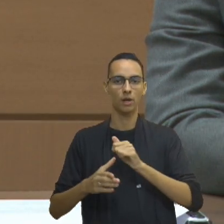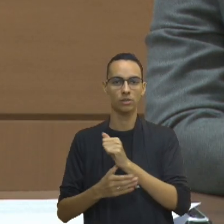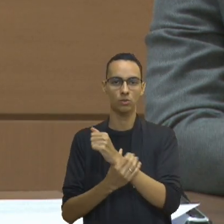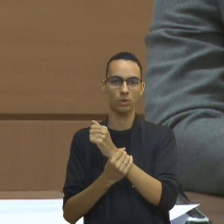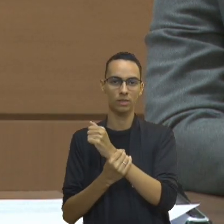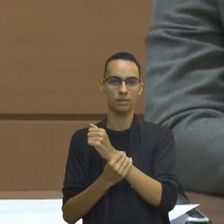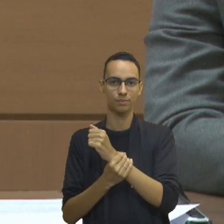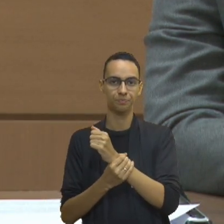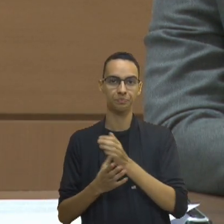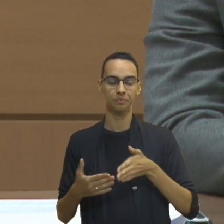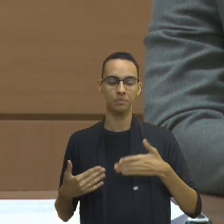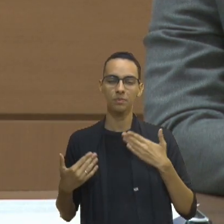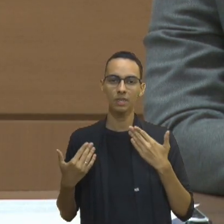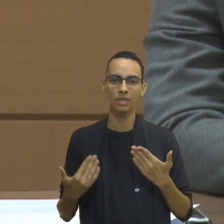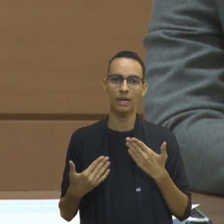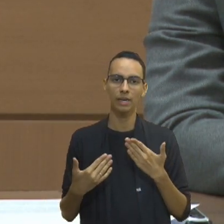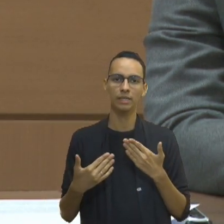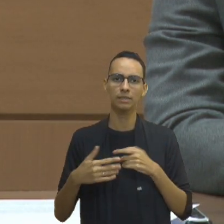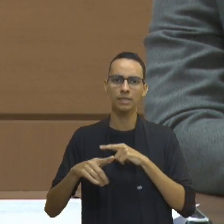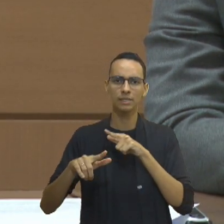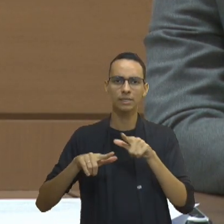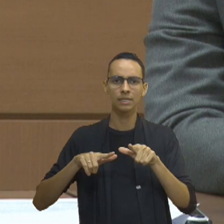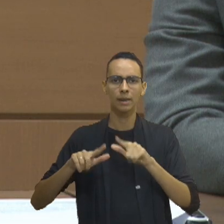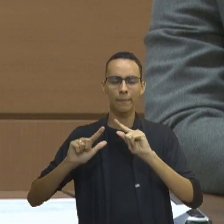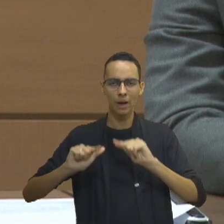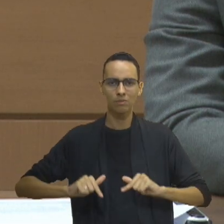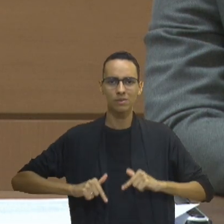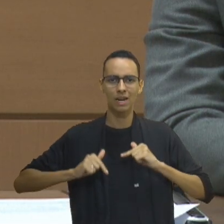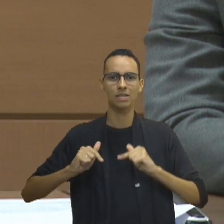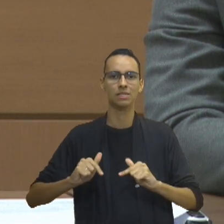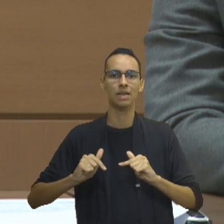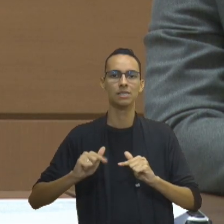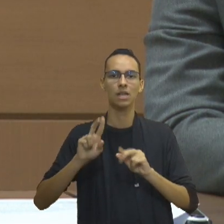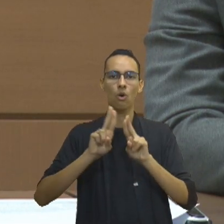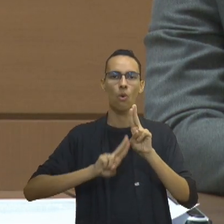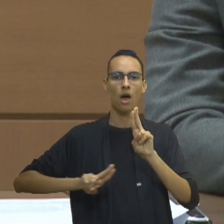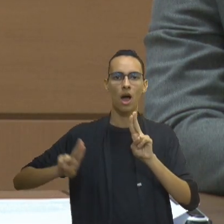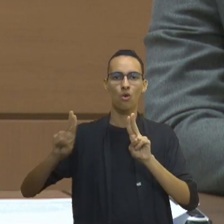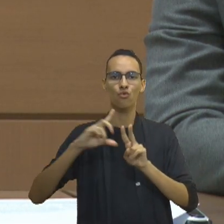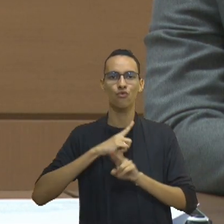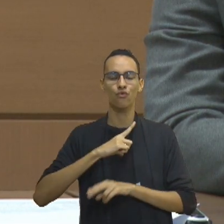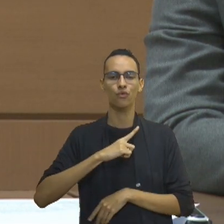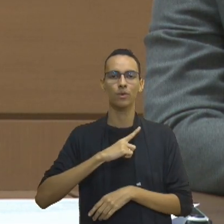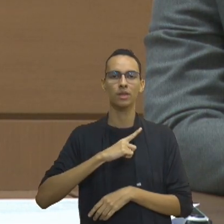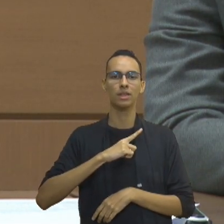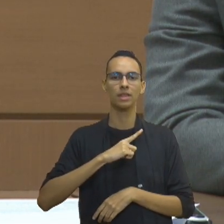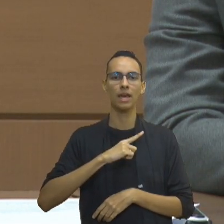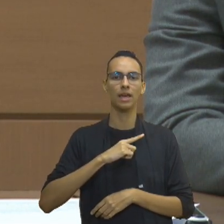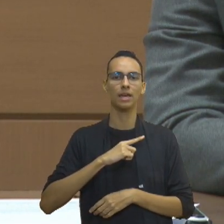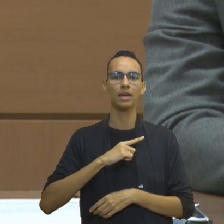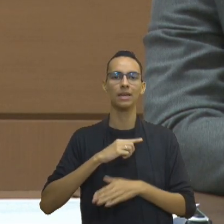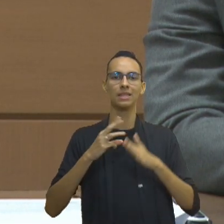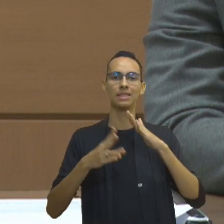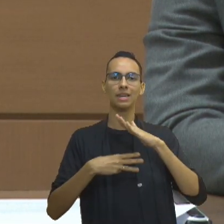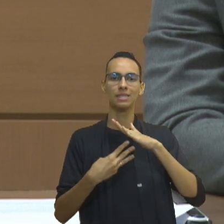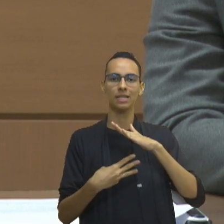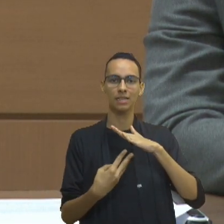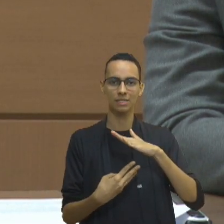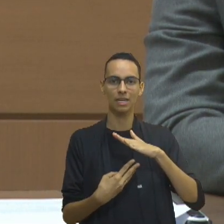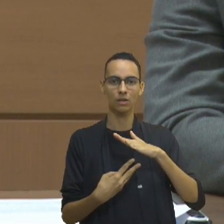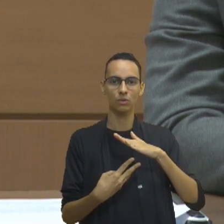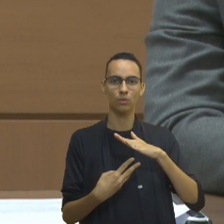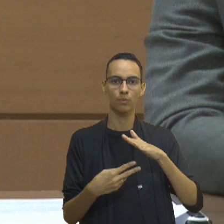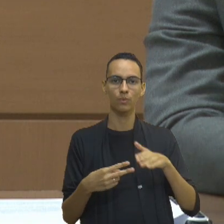Como parte desse esforço integrado, a UF também possui um contrato de vigilância patrimonial terceirizada,